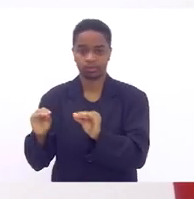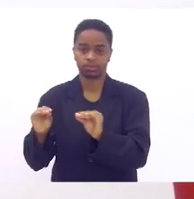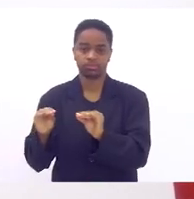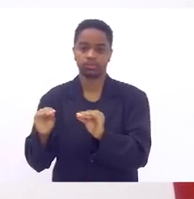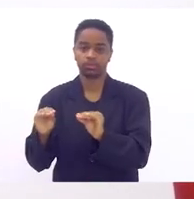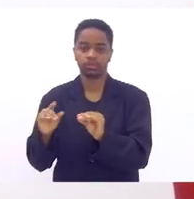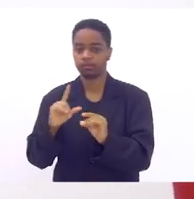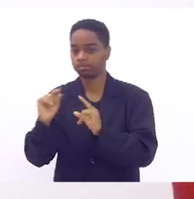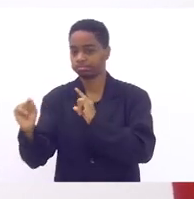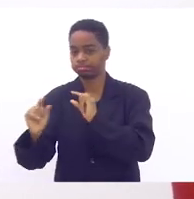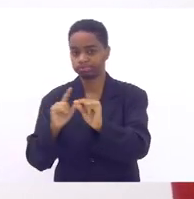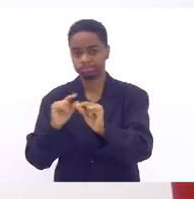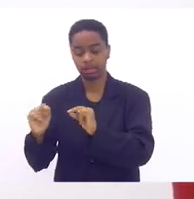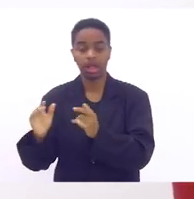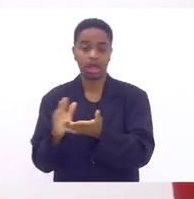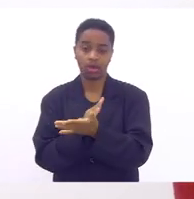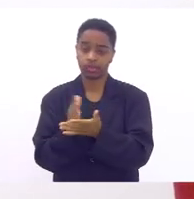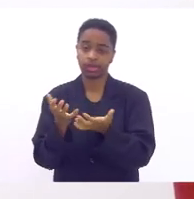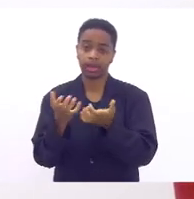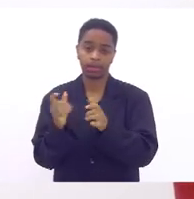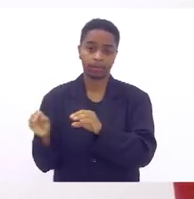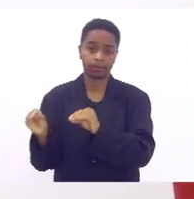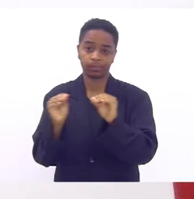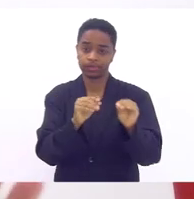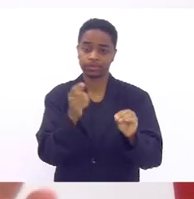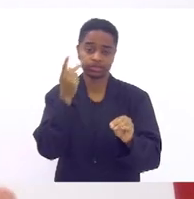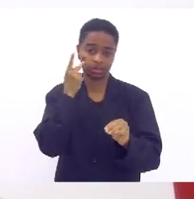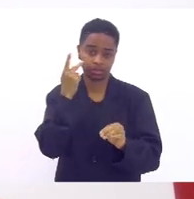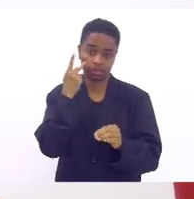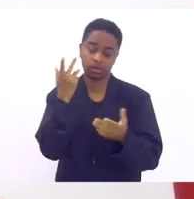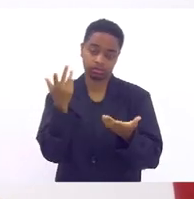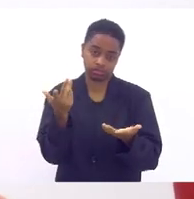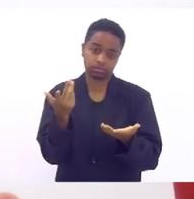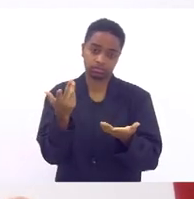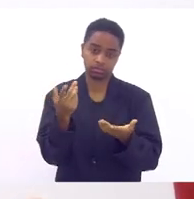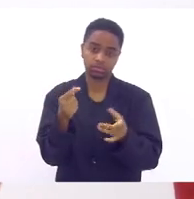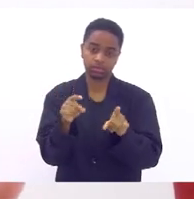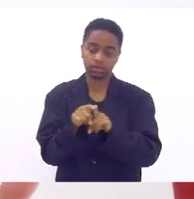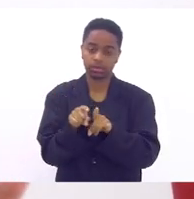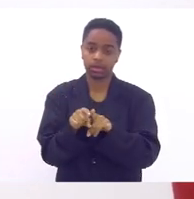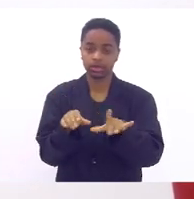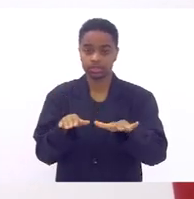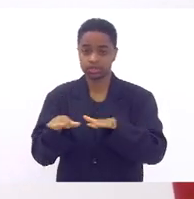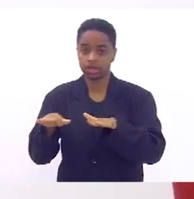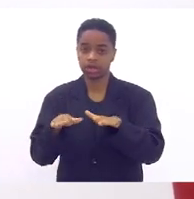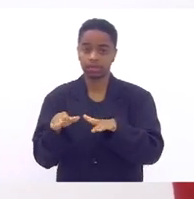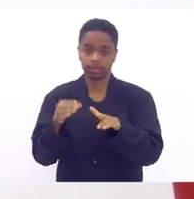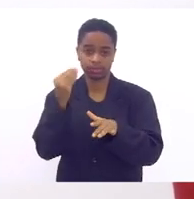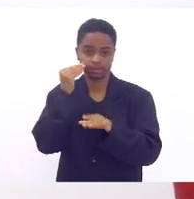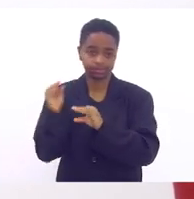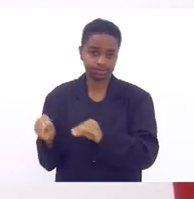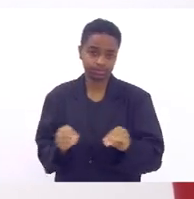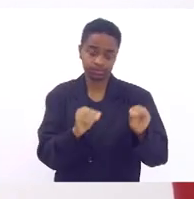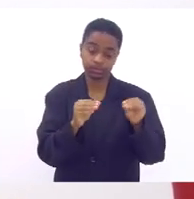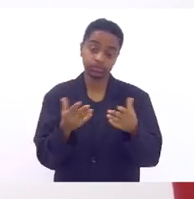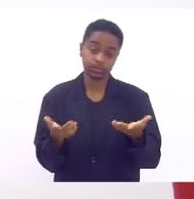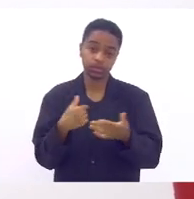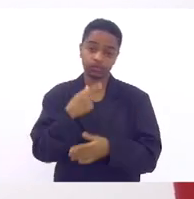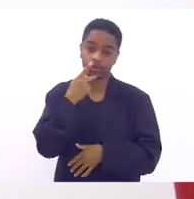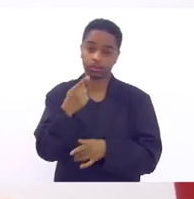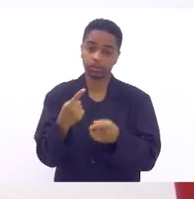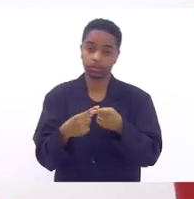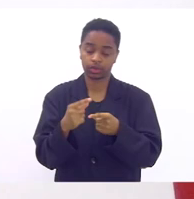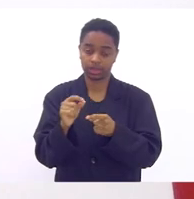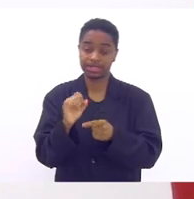empresas estão considerando se mudar para São Paulo mesmo aquele cluster ali de Caraguá e eu diria que na na produção de políticas